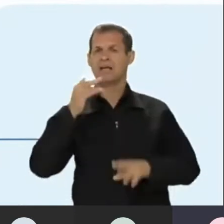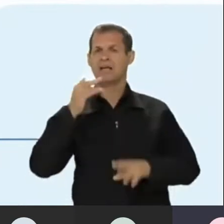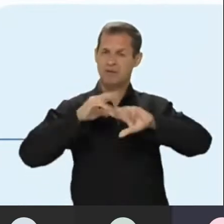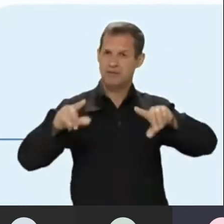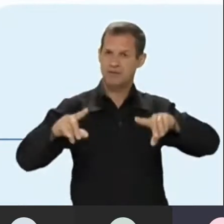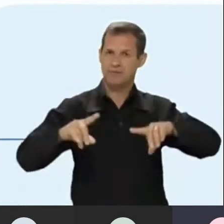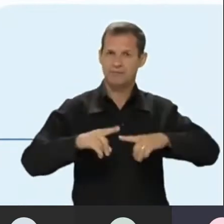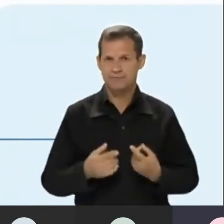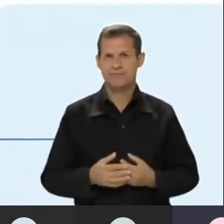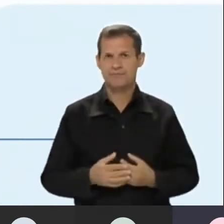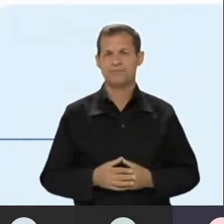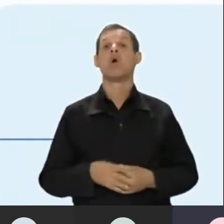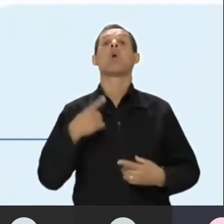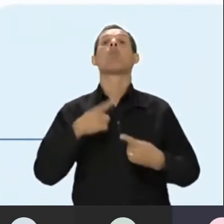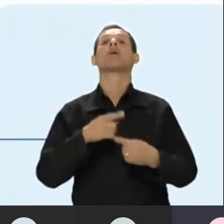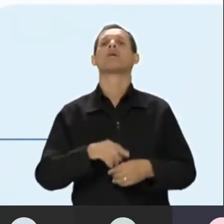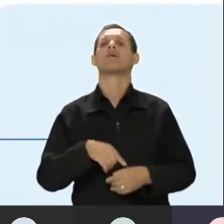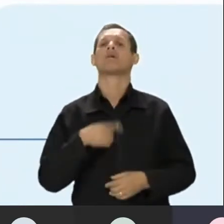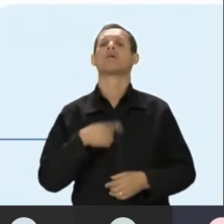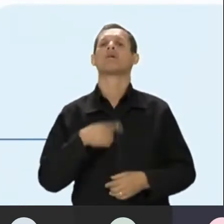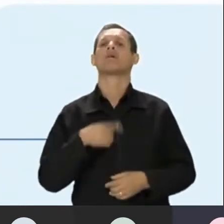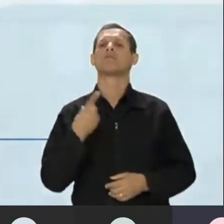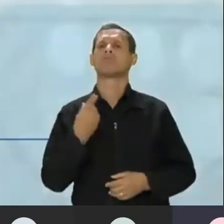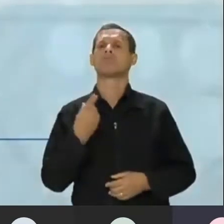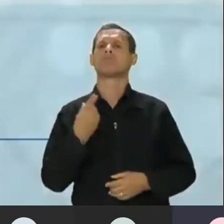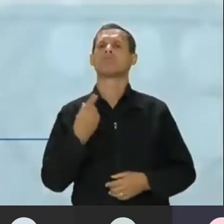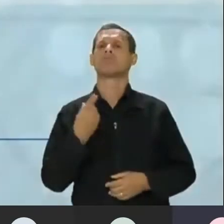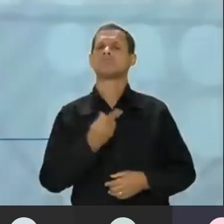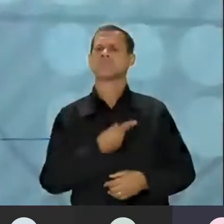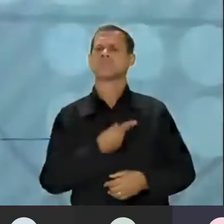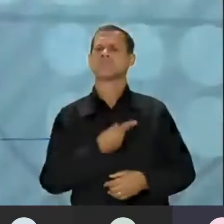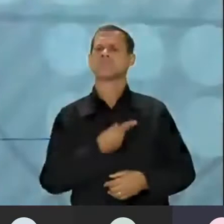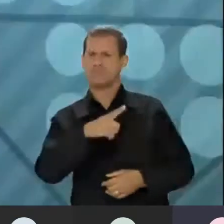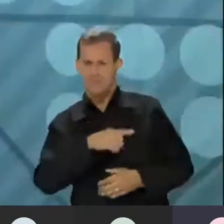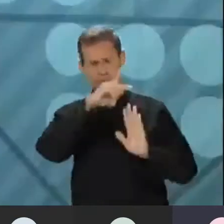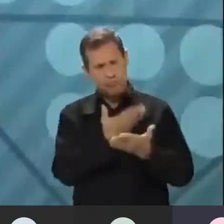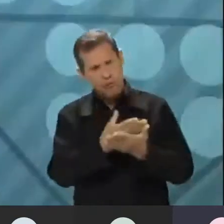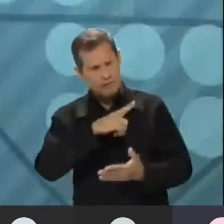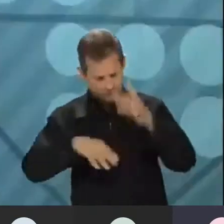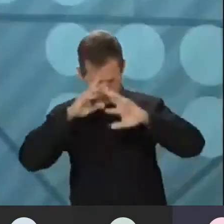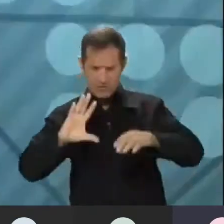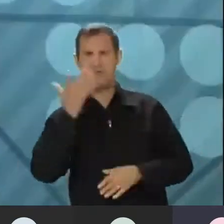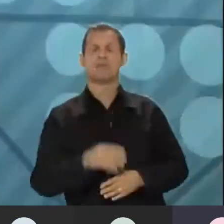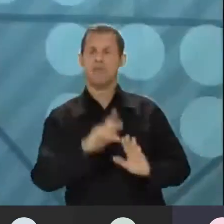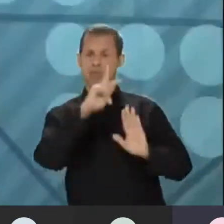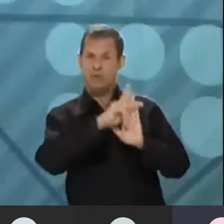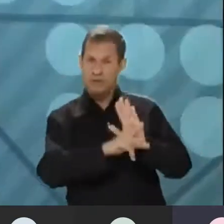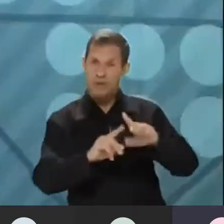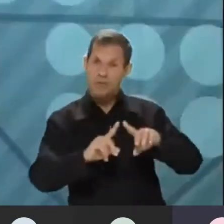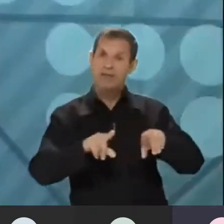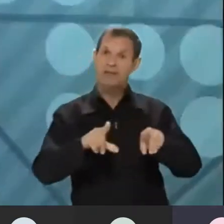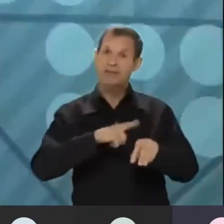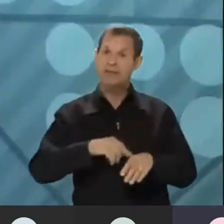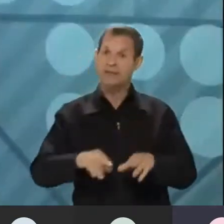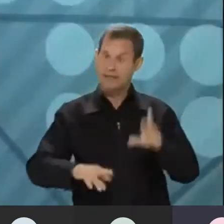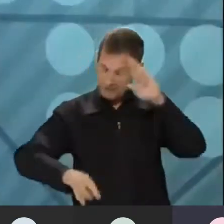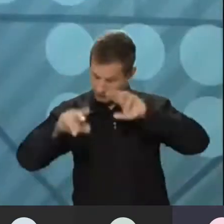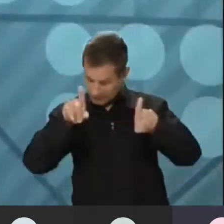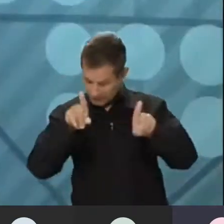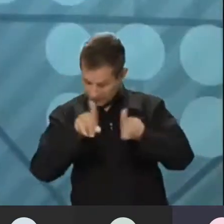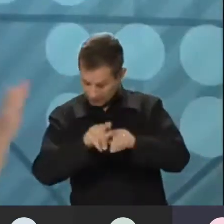climáticas diferentes. Então, por que isso? Já que a gente está falando de projeto, que a gente tem que pensar em diferentes climas na hora de projetar, você tem que